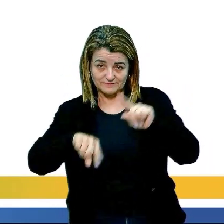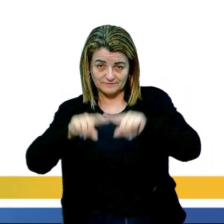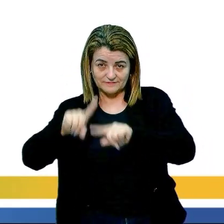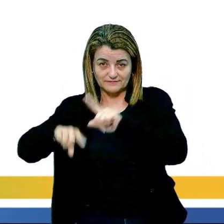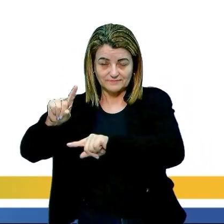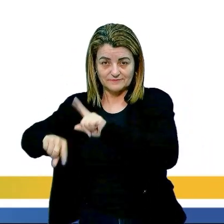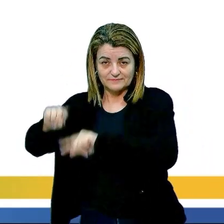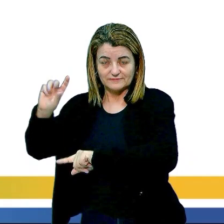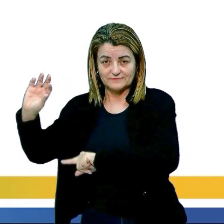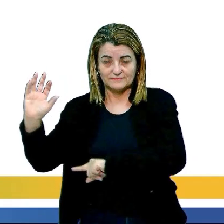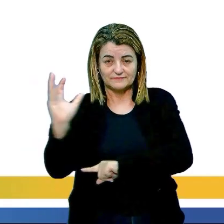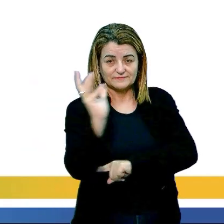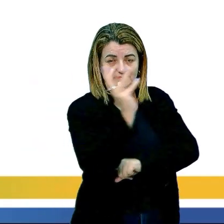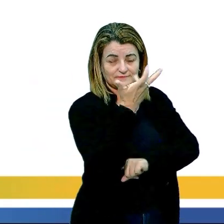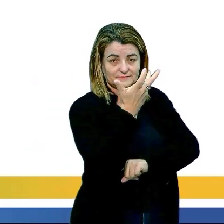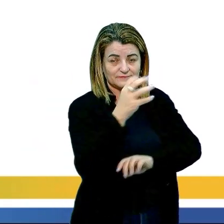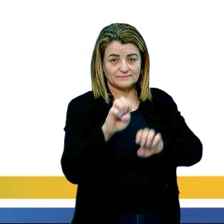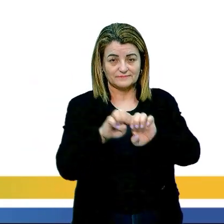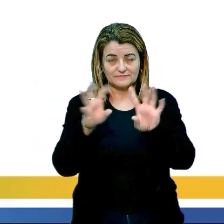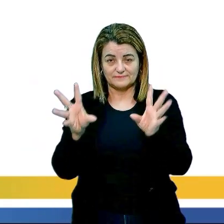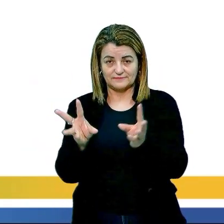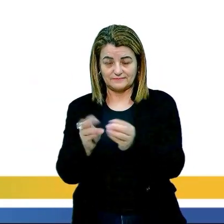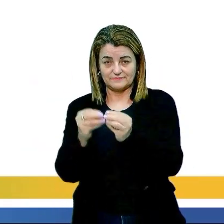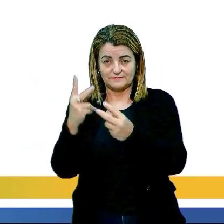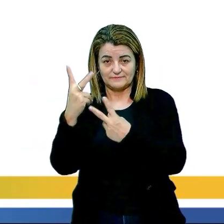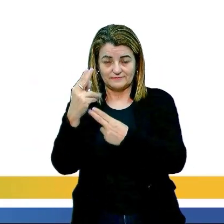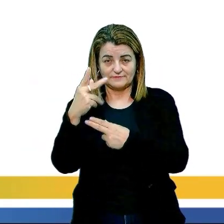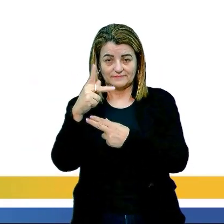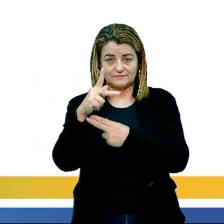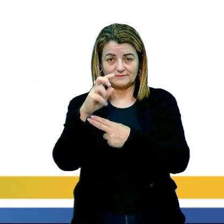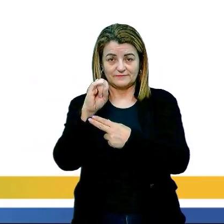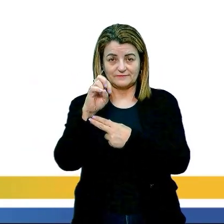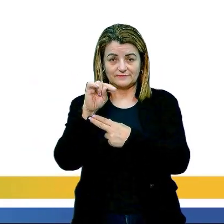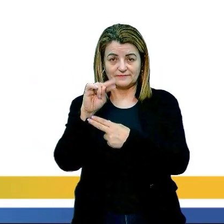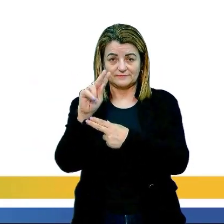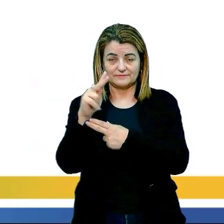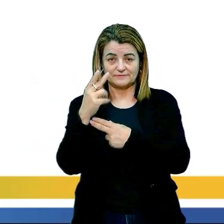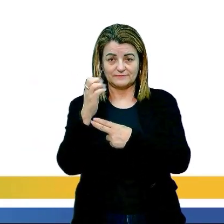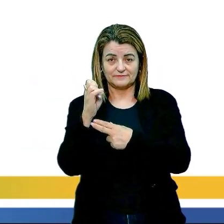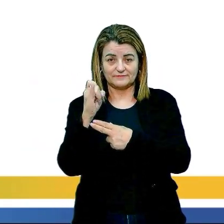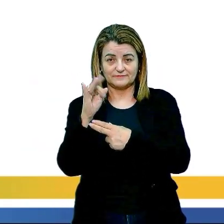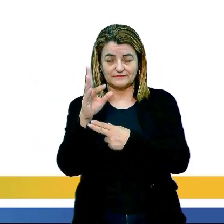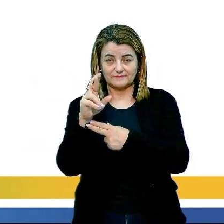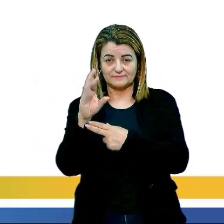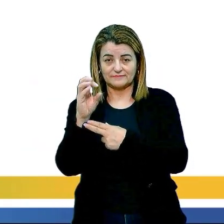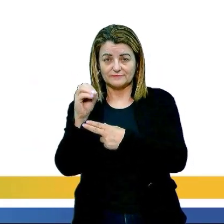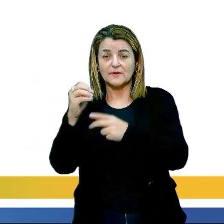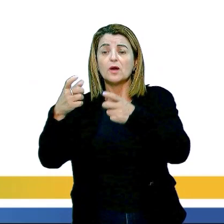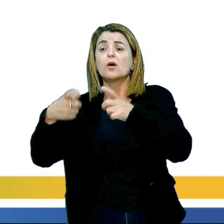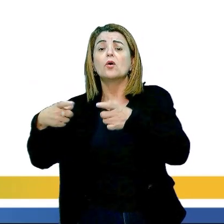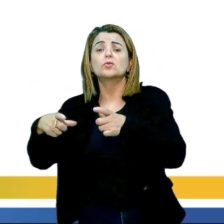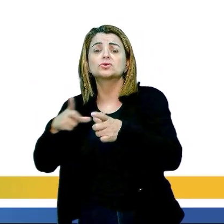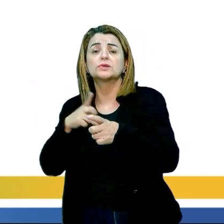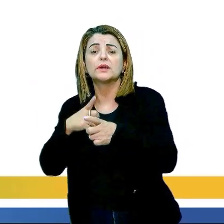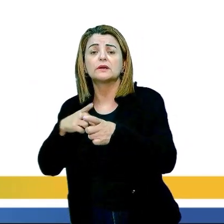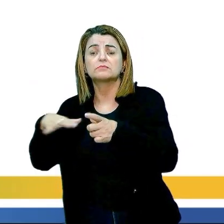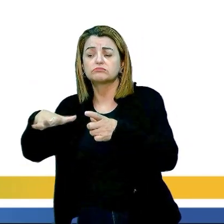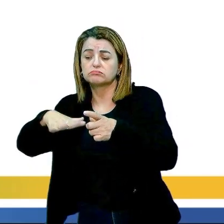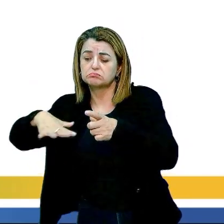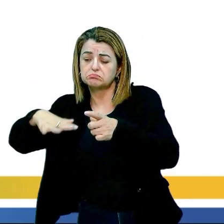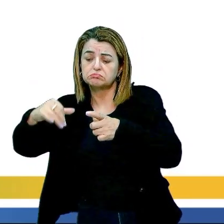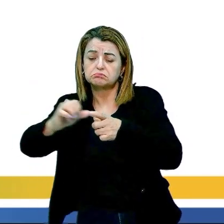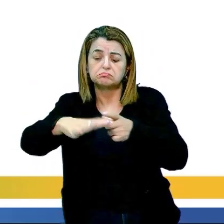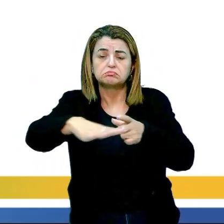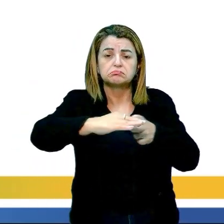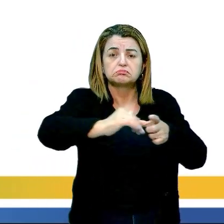desse ecossistema, como os pinheiros, pronto. Onde é que tem pinheiros nos